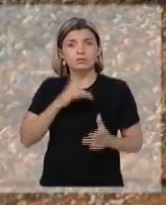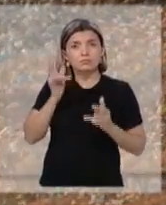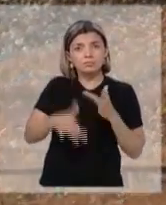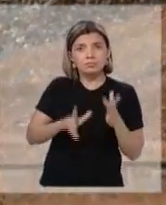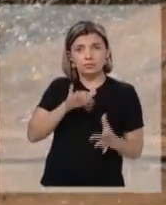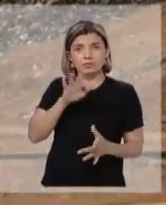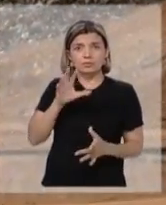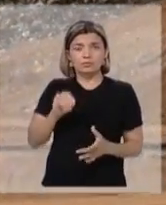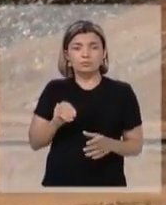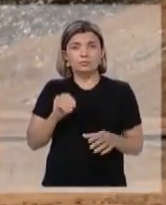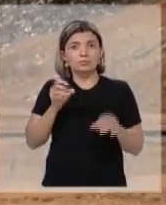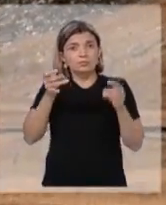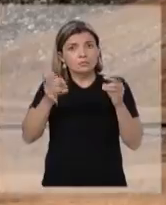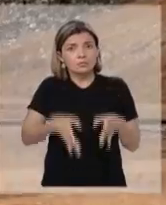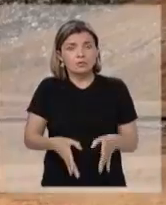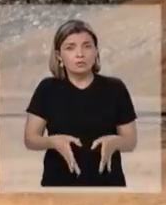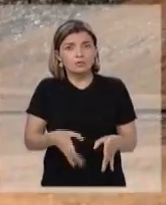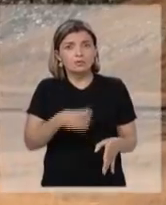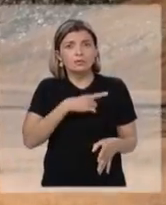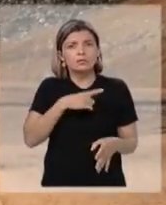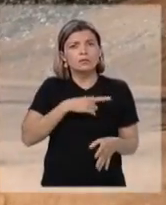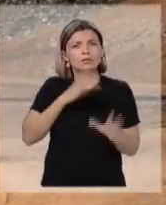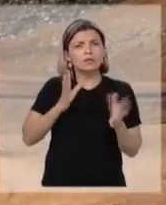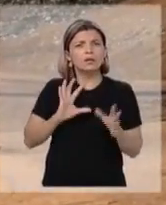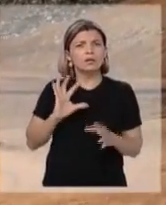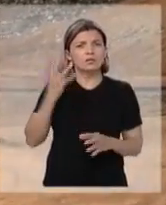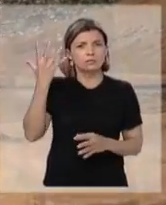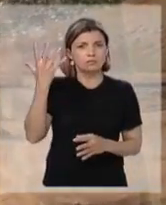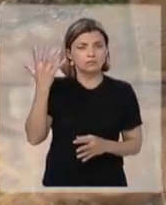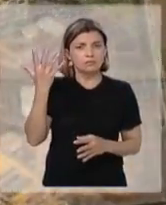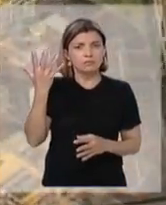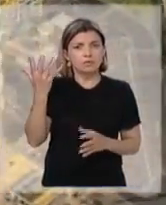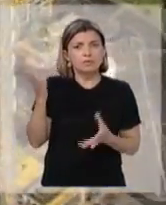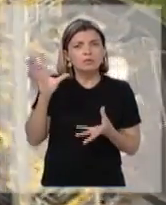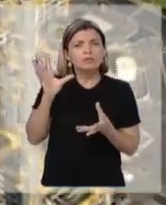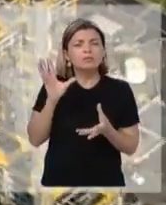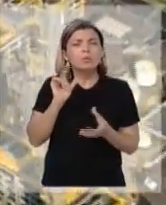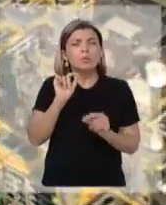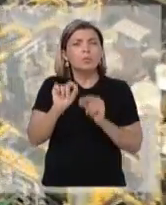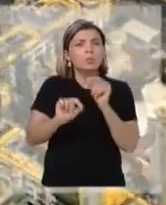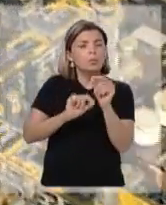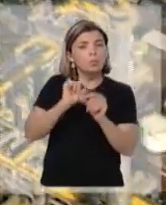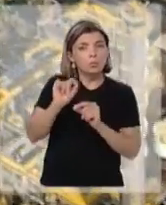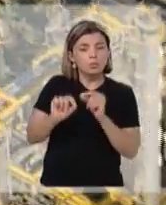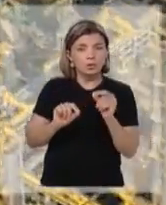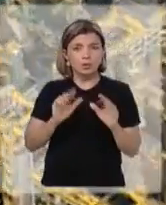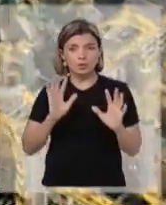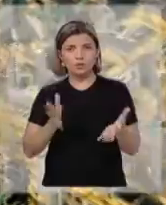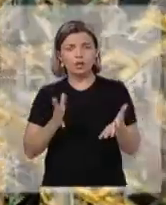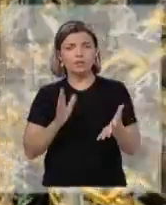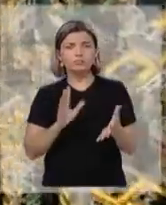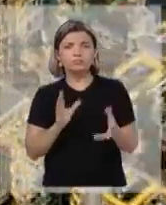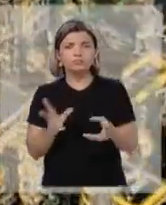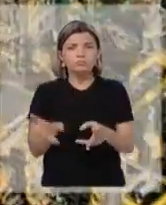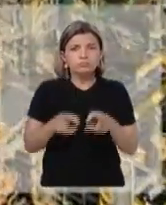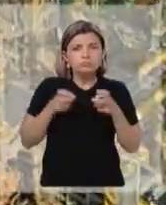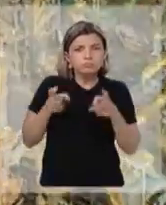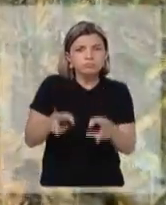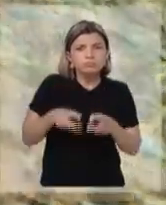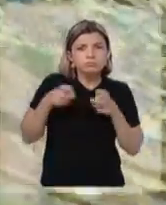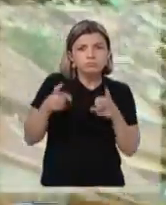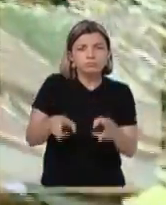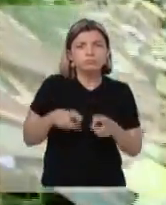O acúmulo desses resíduos e o esgotamento das fontes de energia somados a outras formas de exploração dos